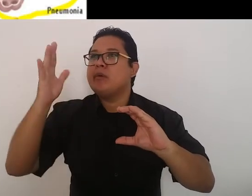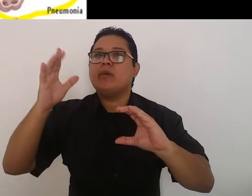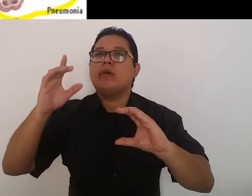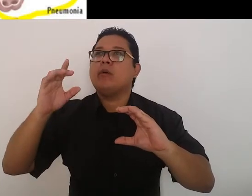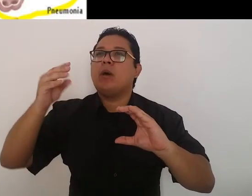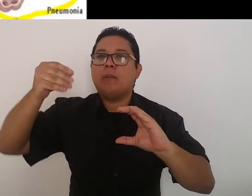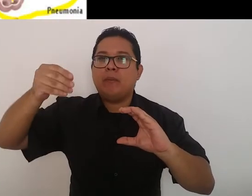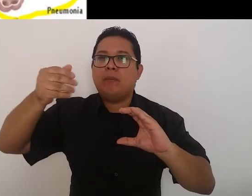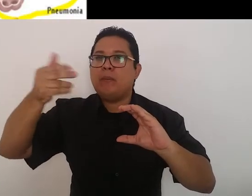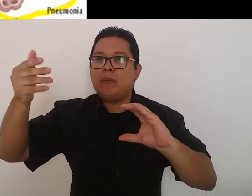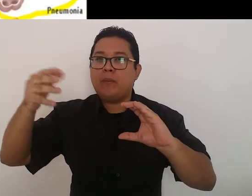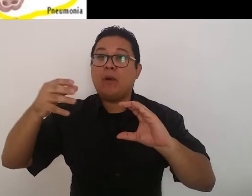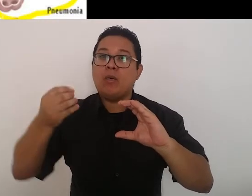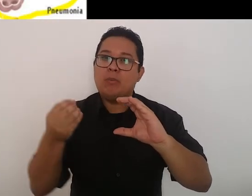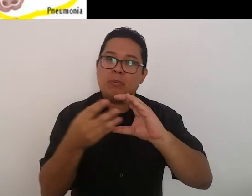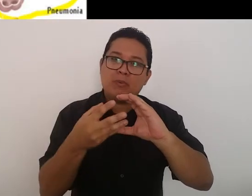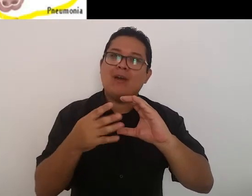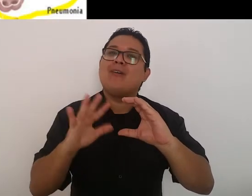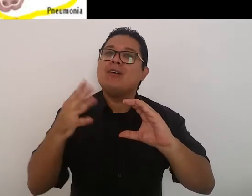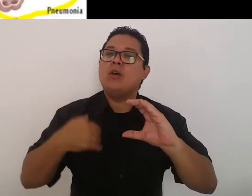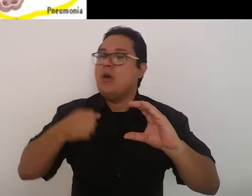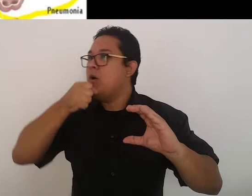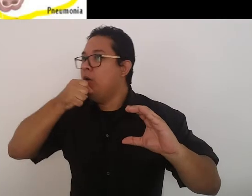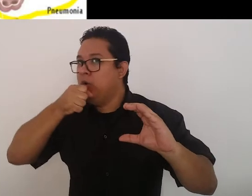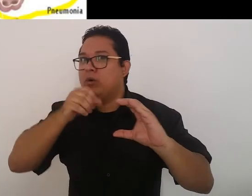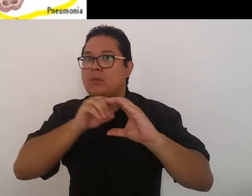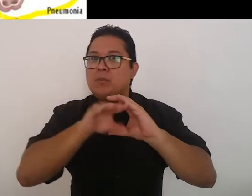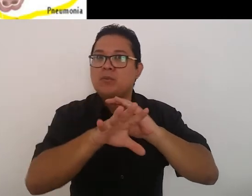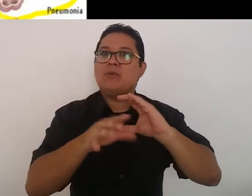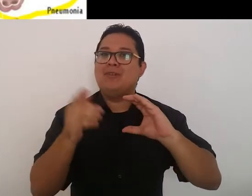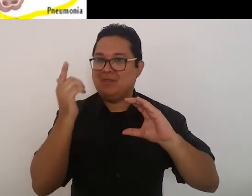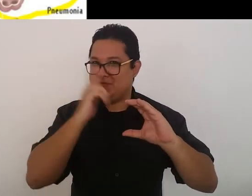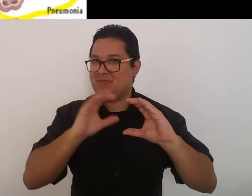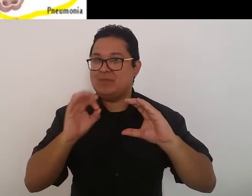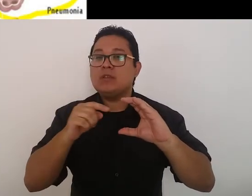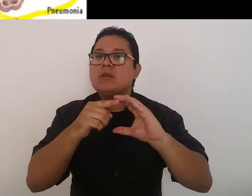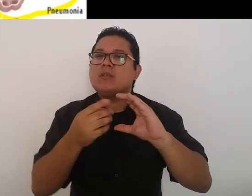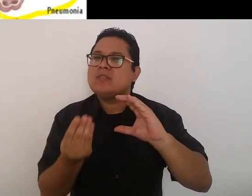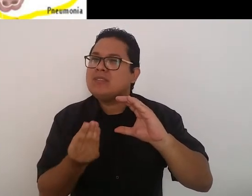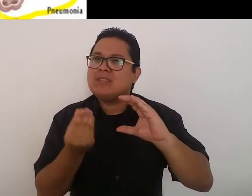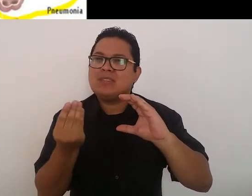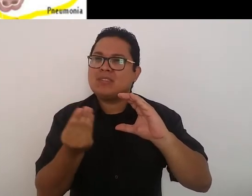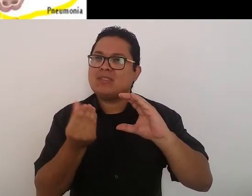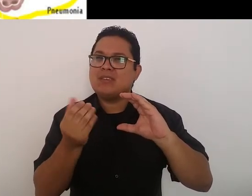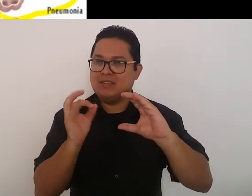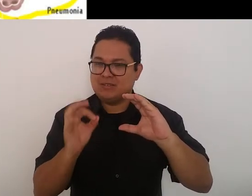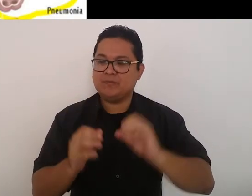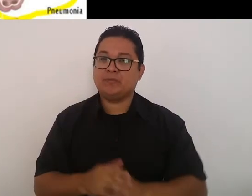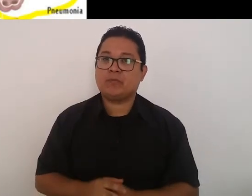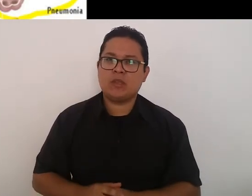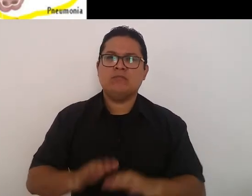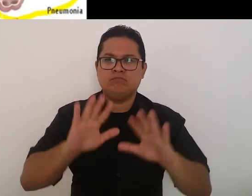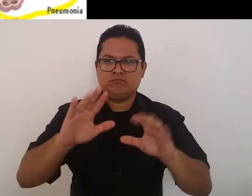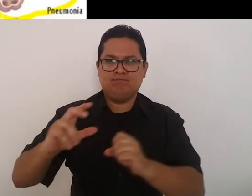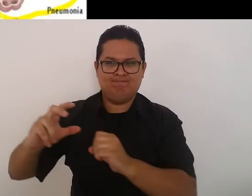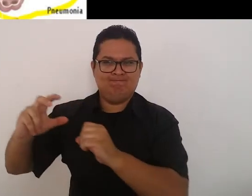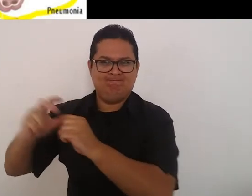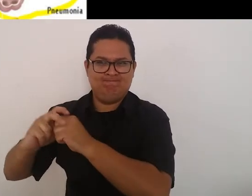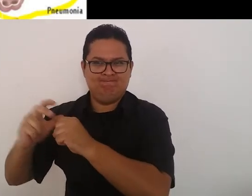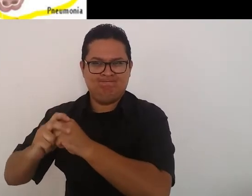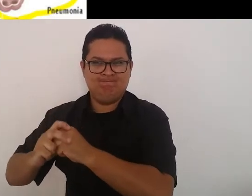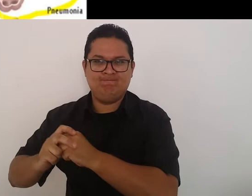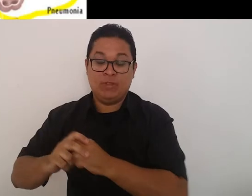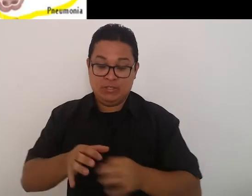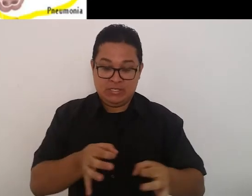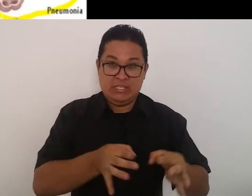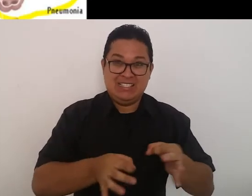o que acontece? Com os vírus, fazendo tudo isso que eu te expliquei, na hora que ele sai da célula,